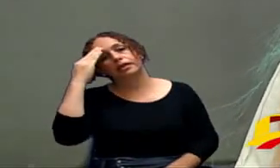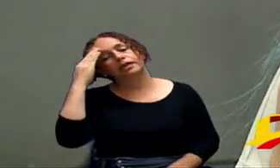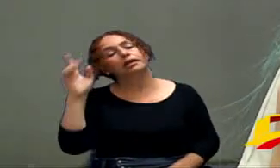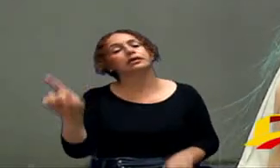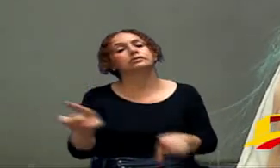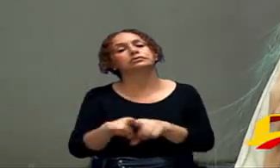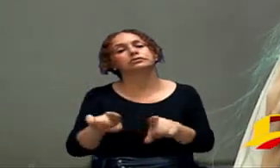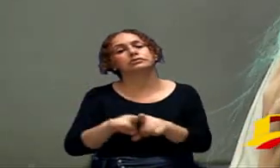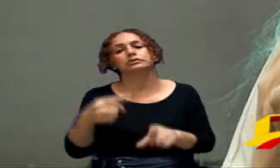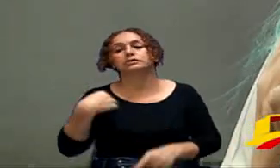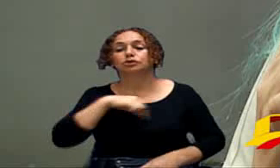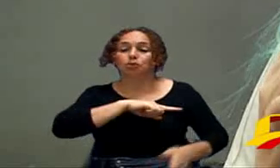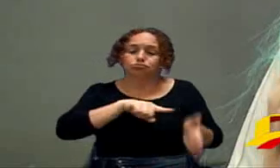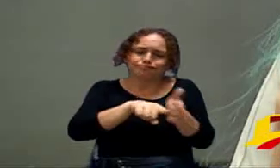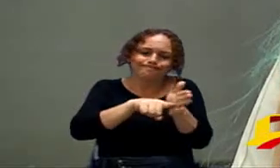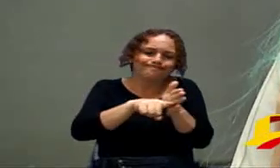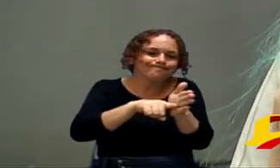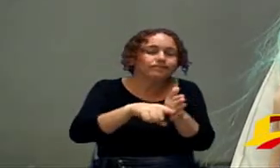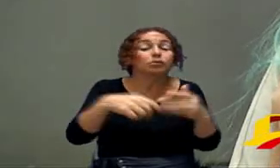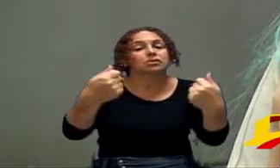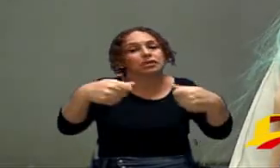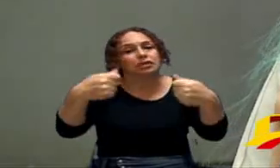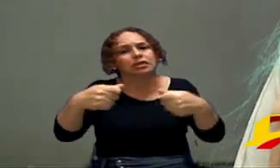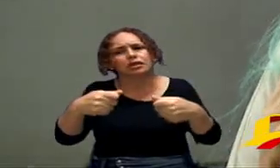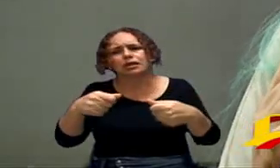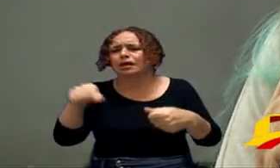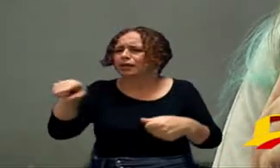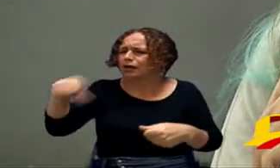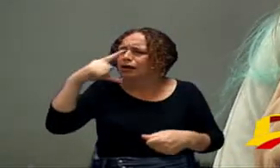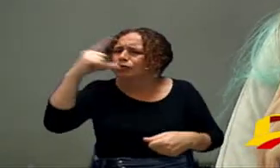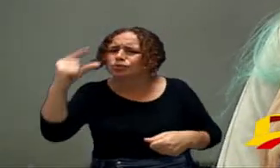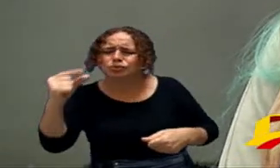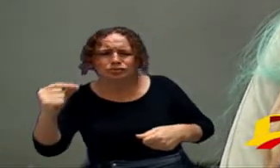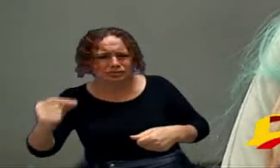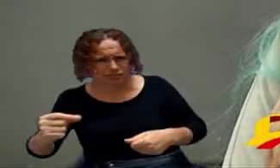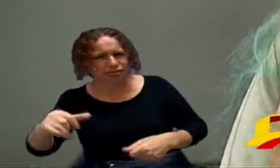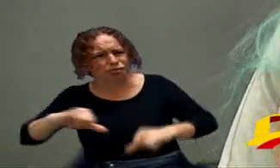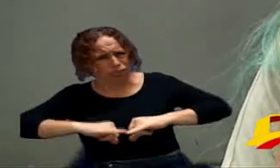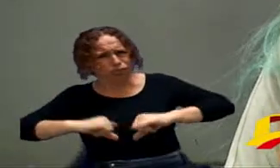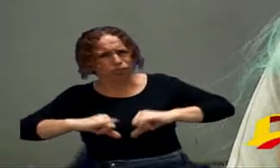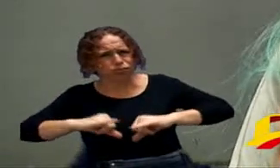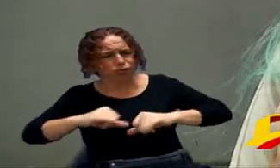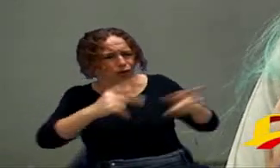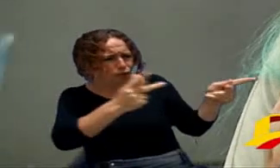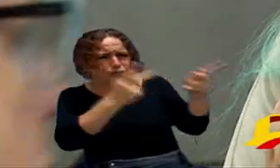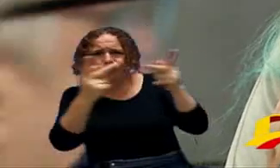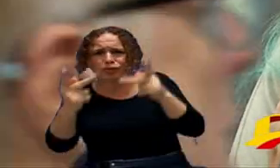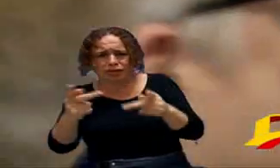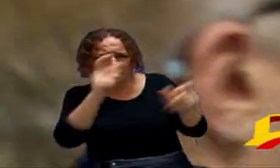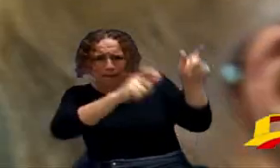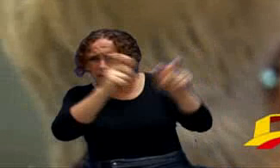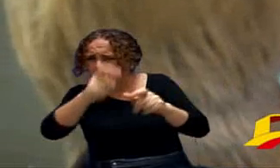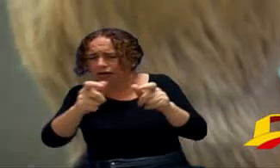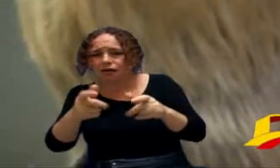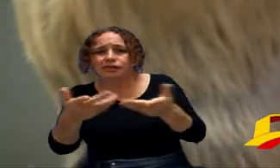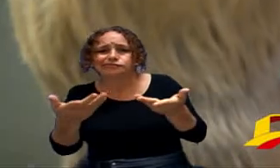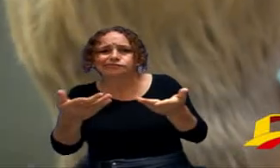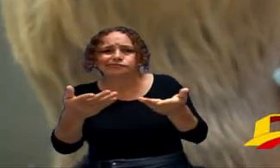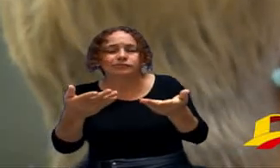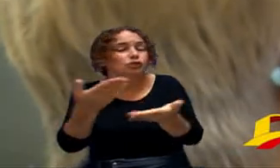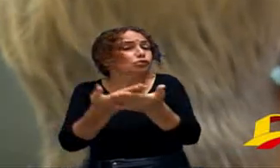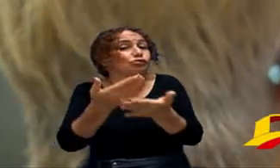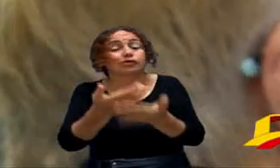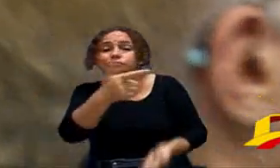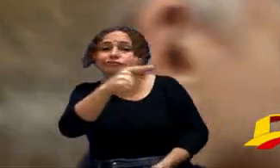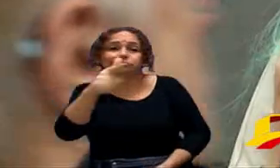gente fizesse um estudo. Será que realmente o Sandro sofre com a visitação dos outros Sorocaba? Não tem estudo sobre isso. Então, acho importante a